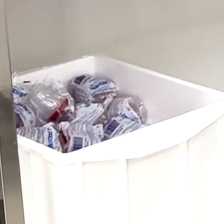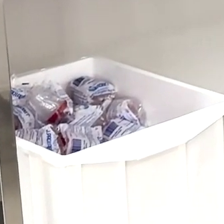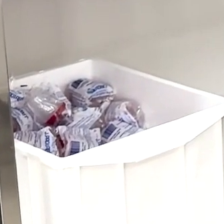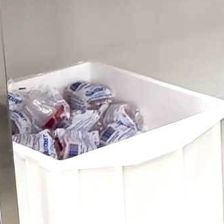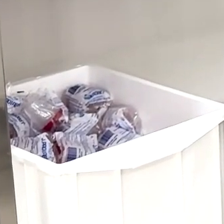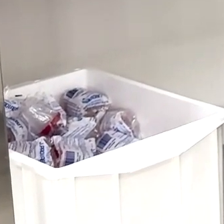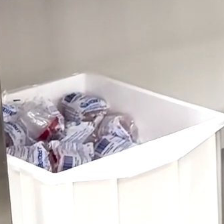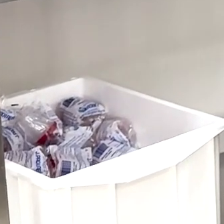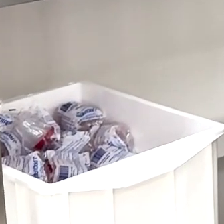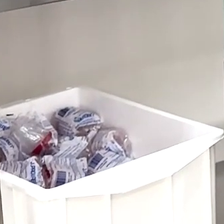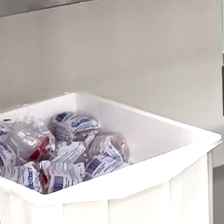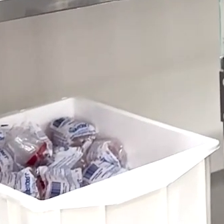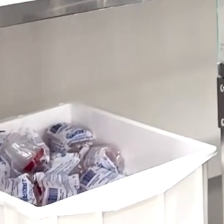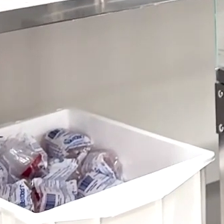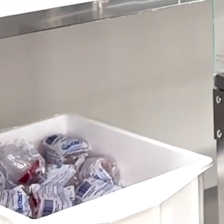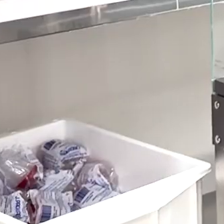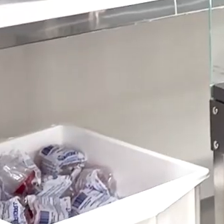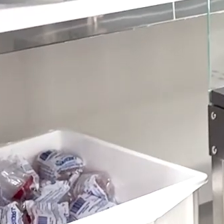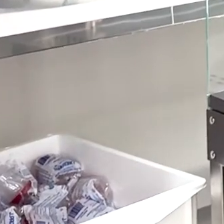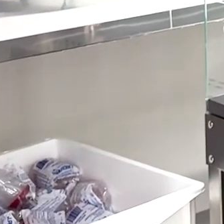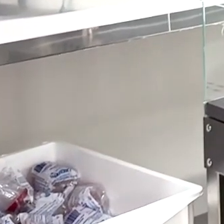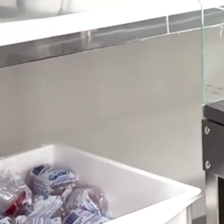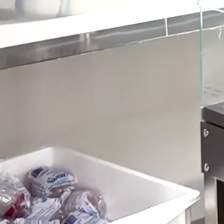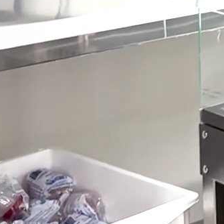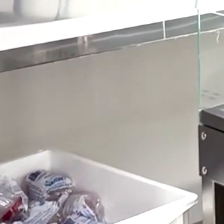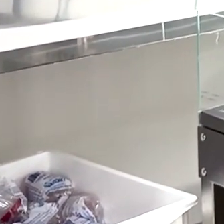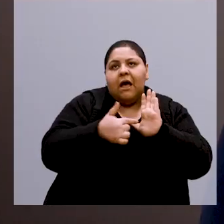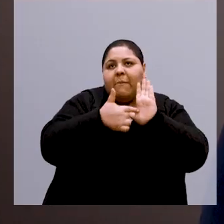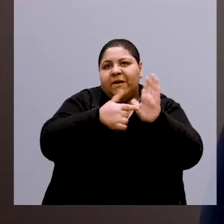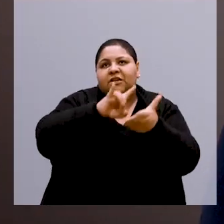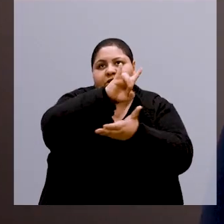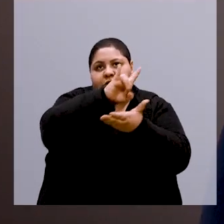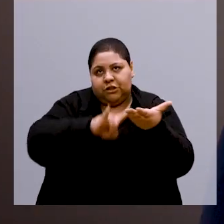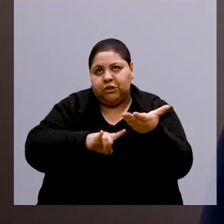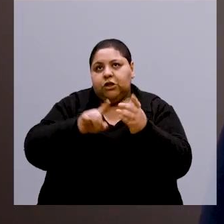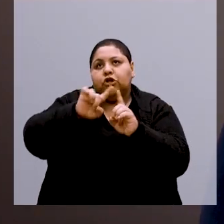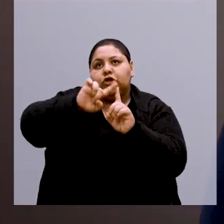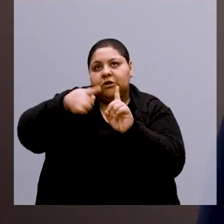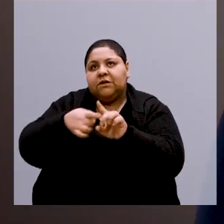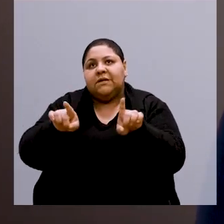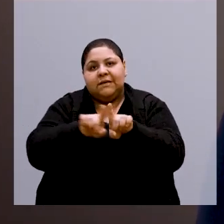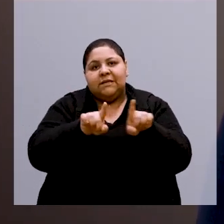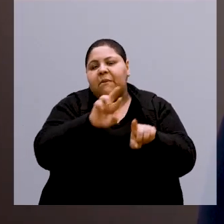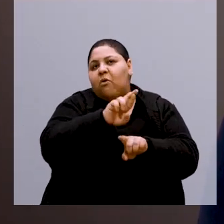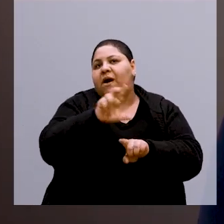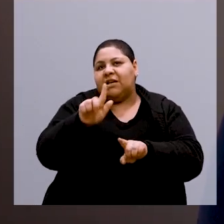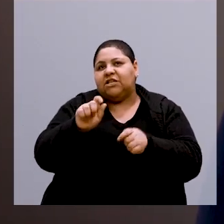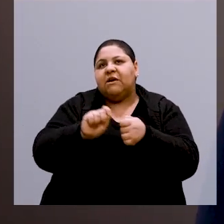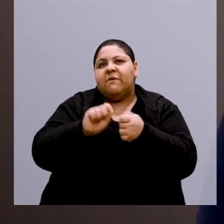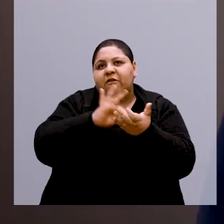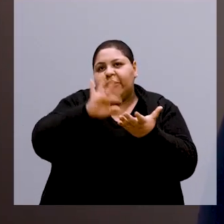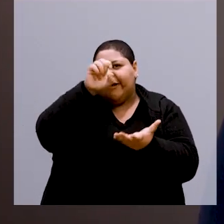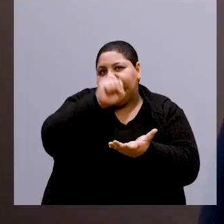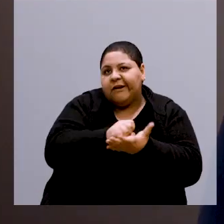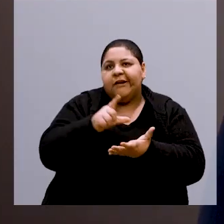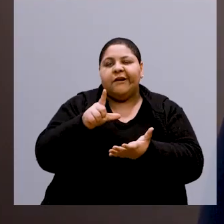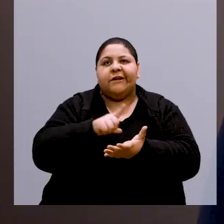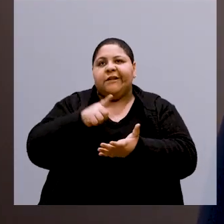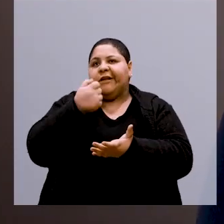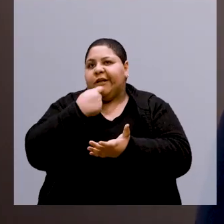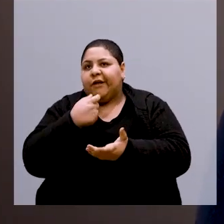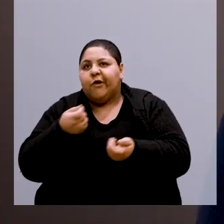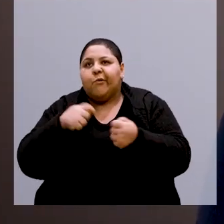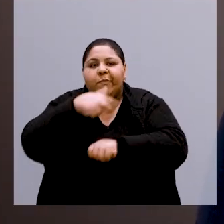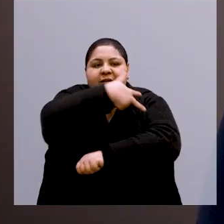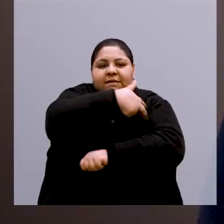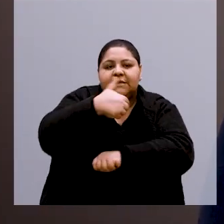o setor apresentando os documentos. Então, a carteirinha de gestante e uma identificação para a gente poder fazer o cadastro. Que ali tem os medicamentos,